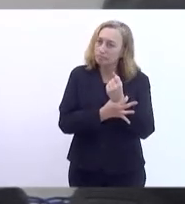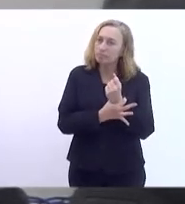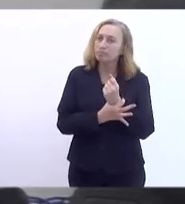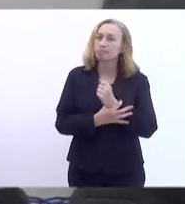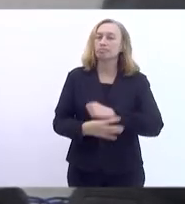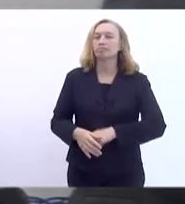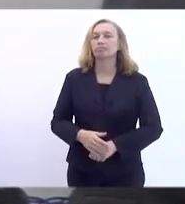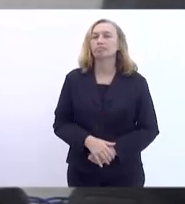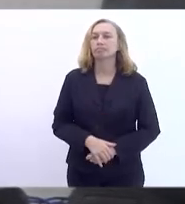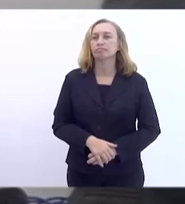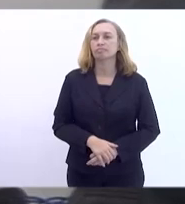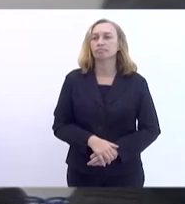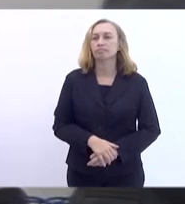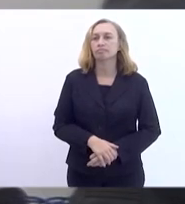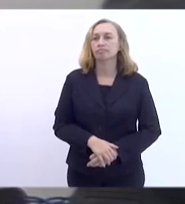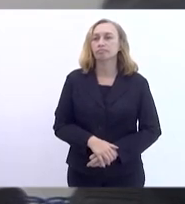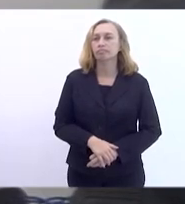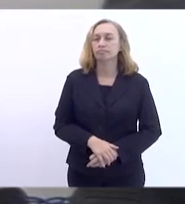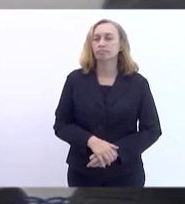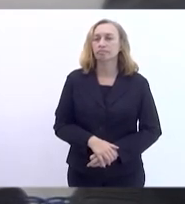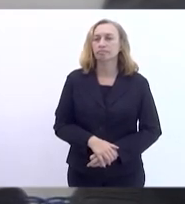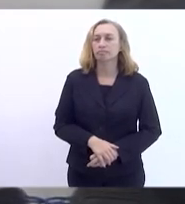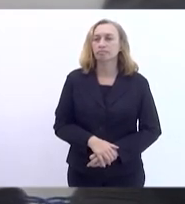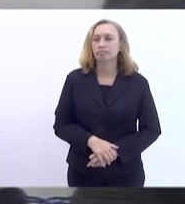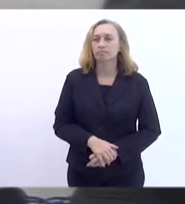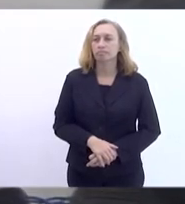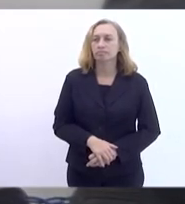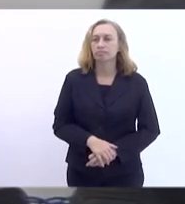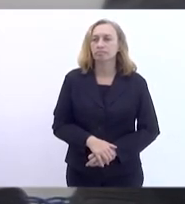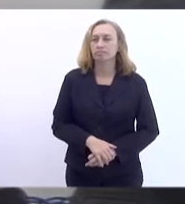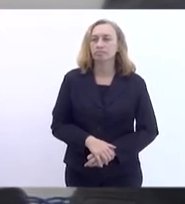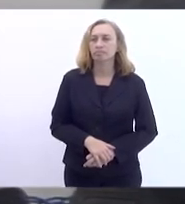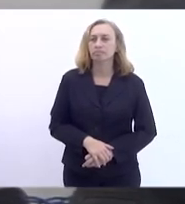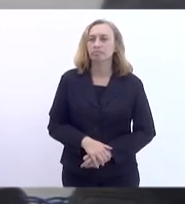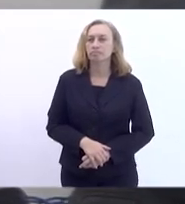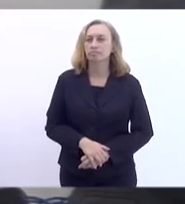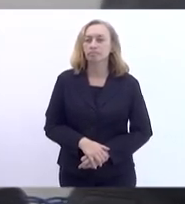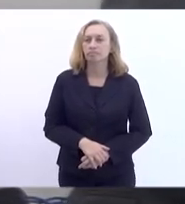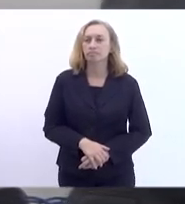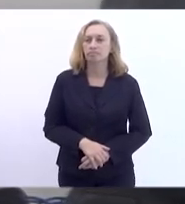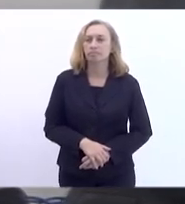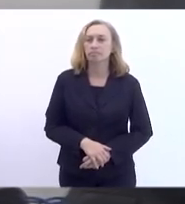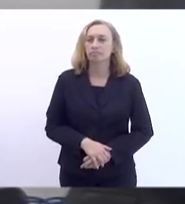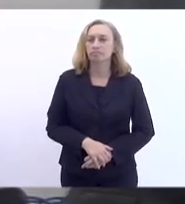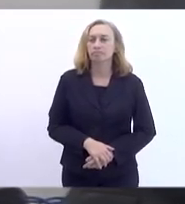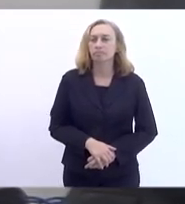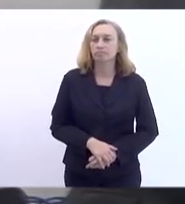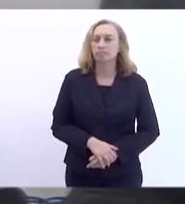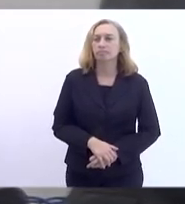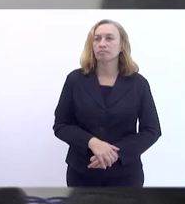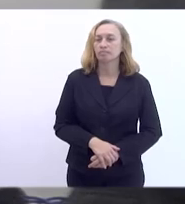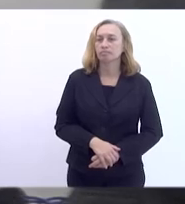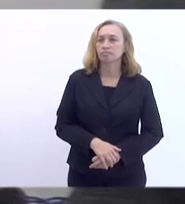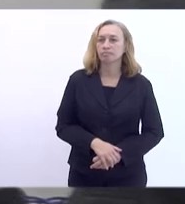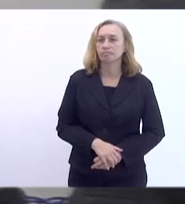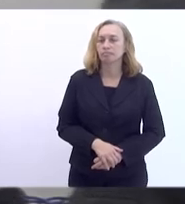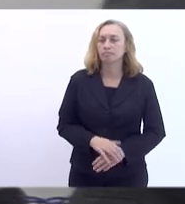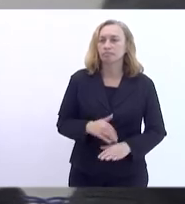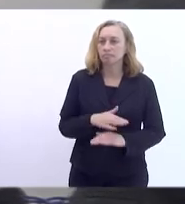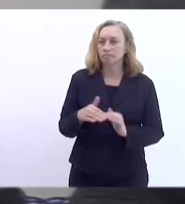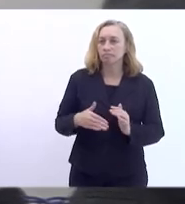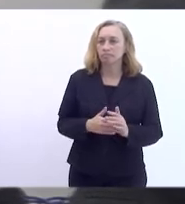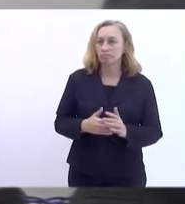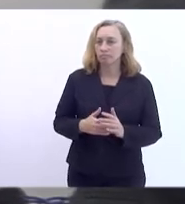é os a solução para uma duas três centenas de